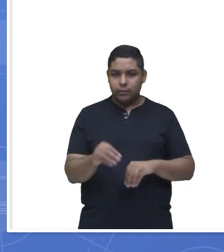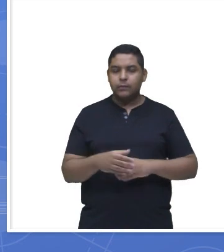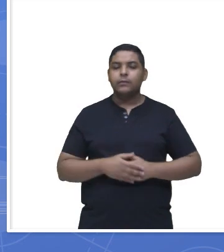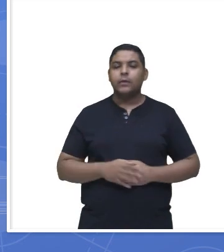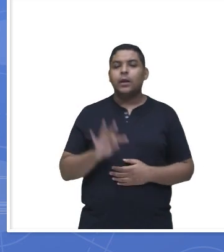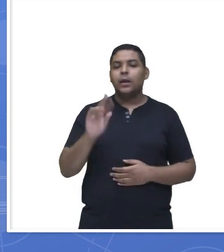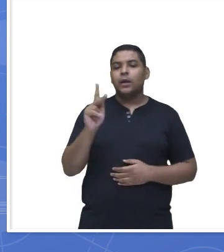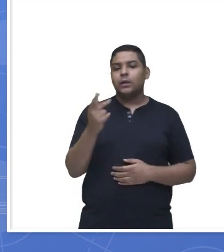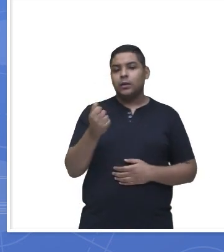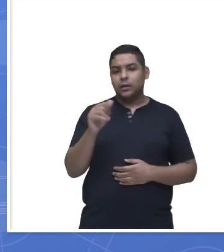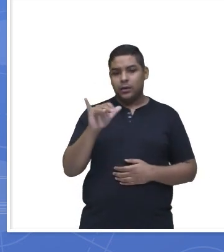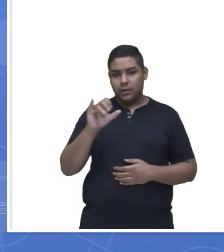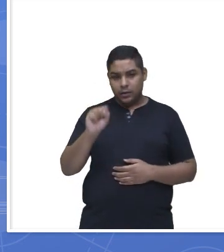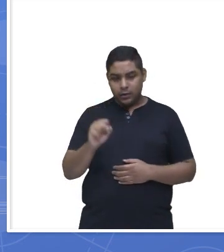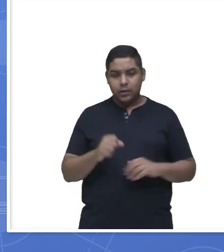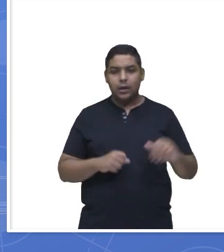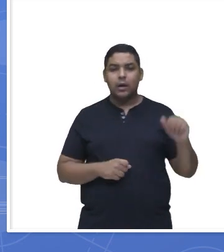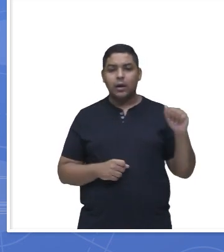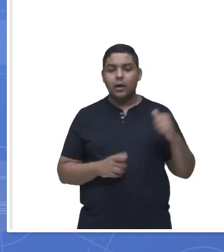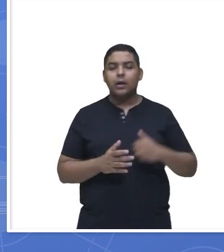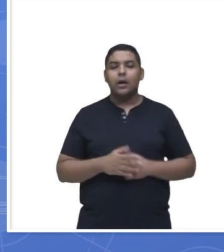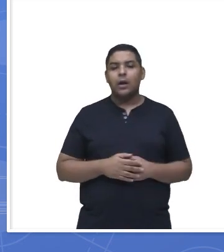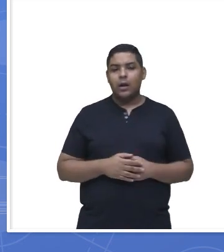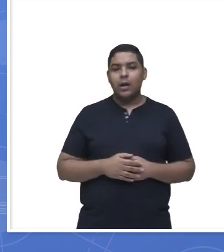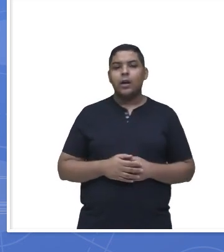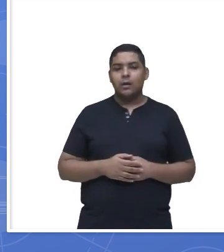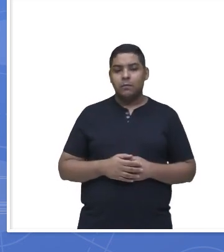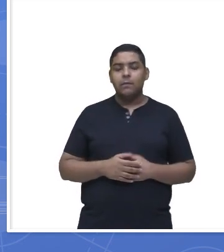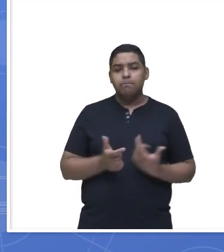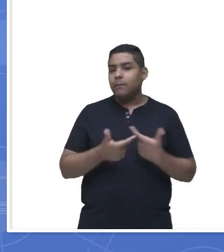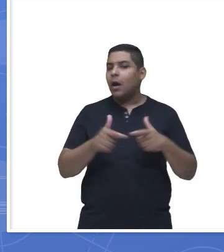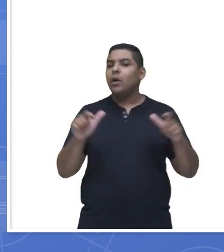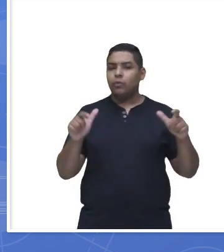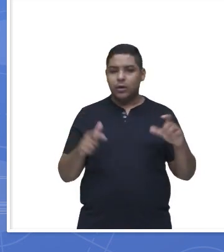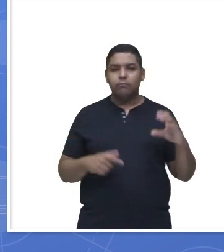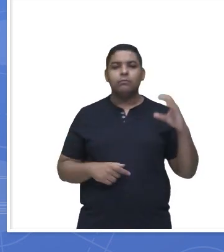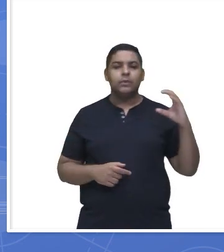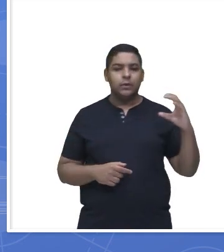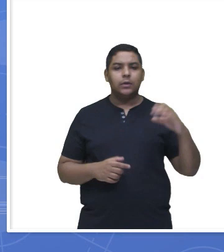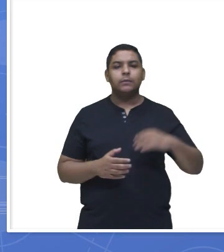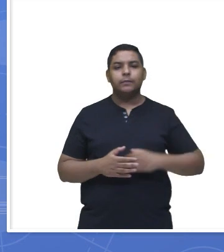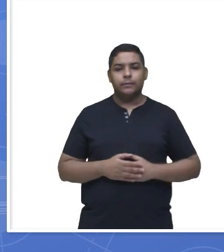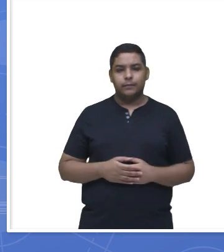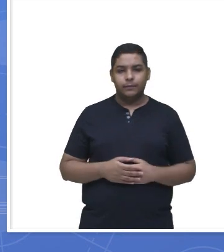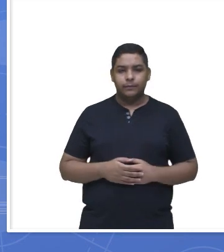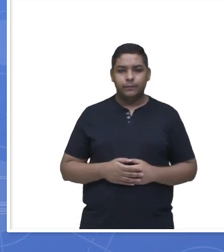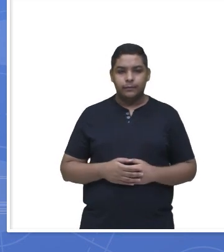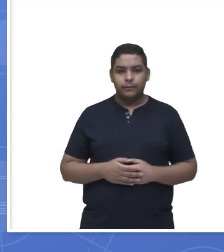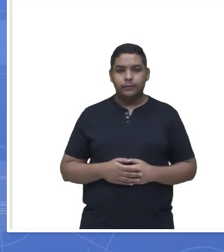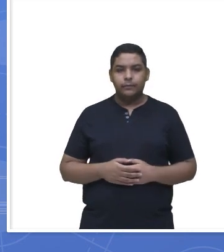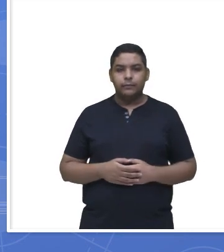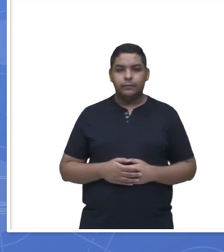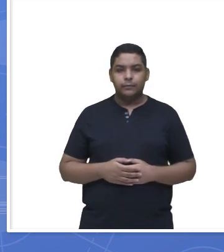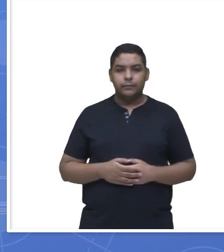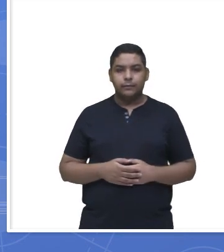letra A, mas tivemos muito fortemente aqui a letra C. E a letra A diz o seguinte: pela leitura do poema,